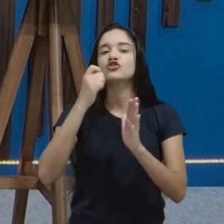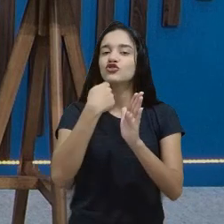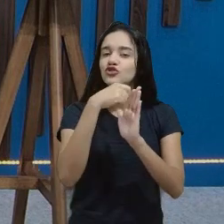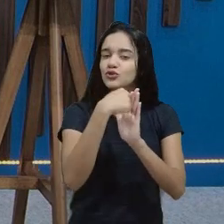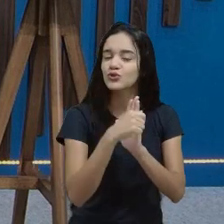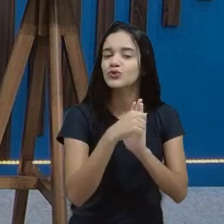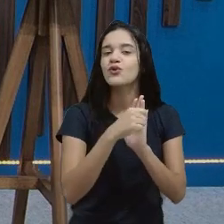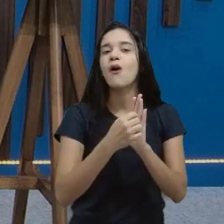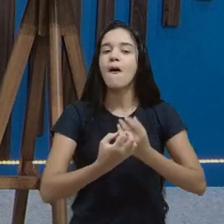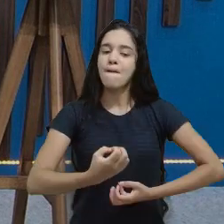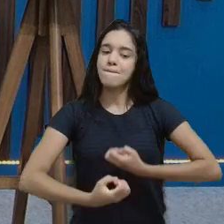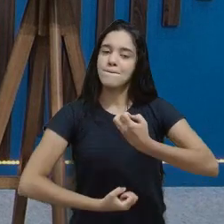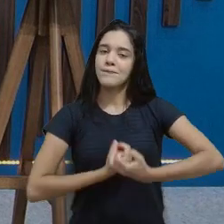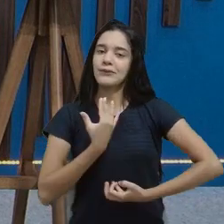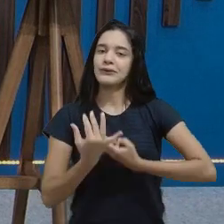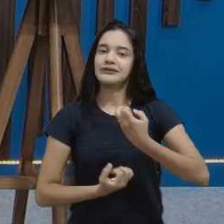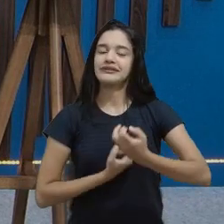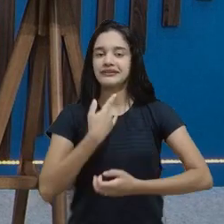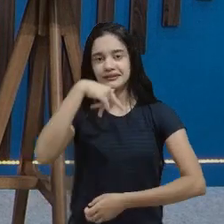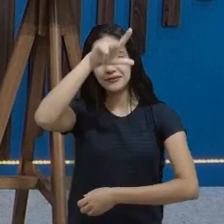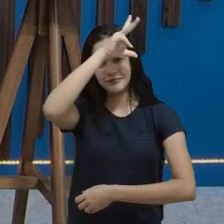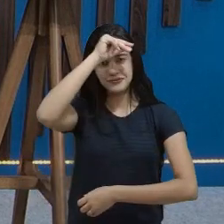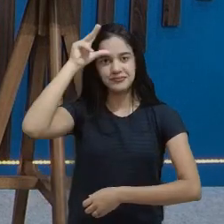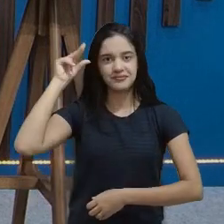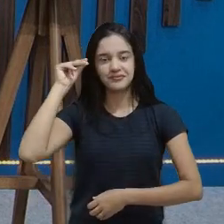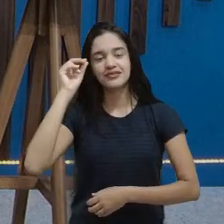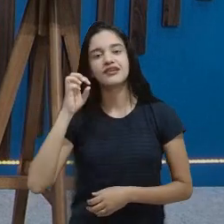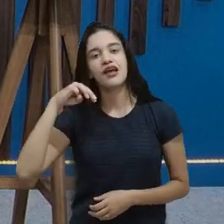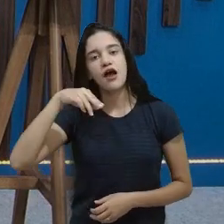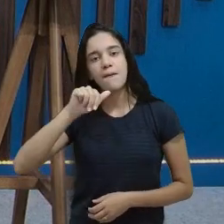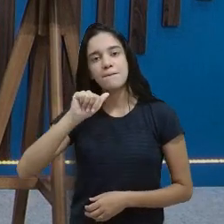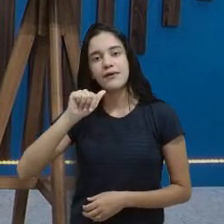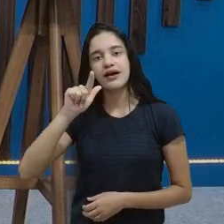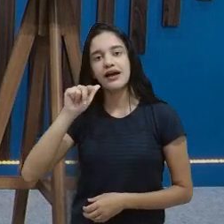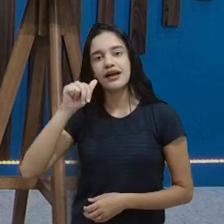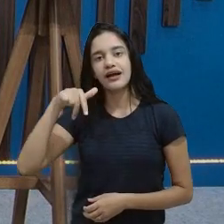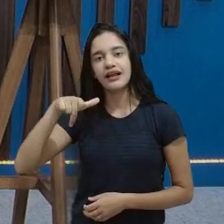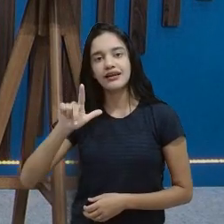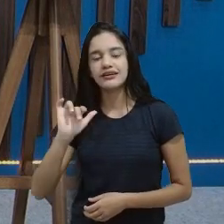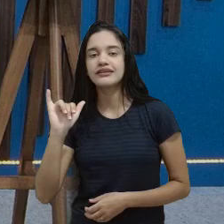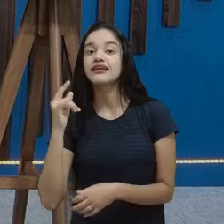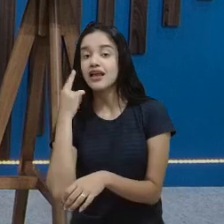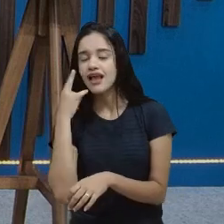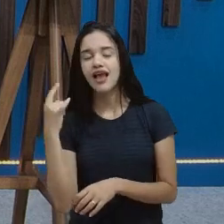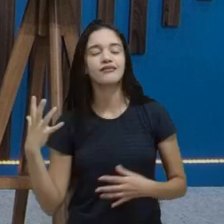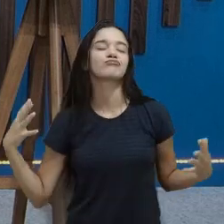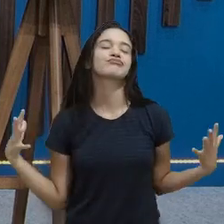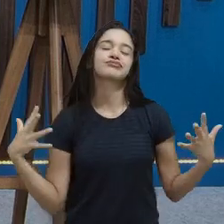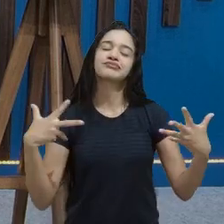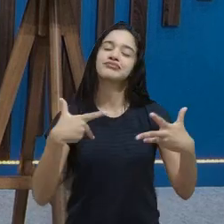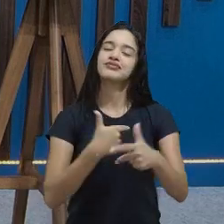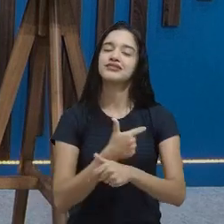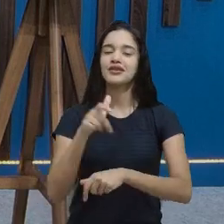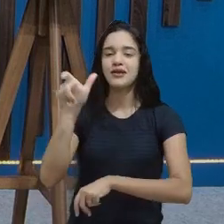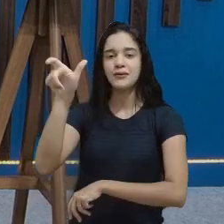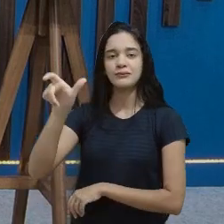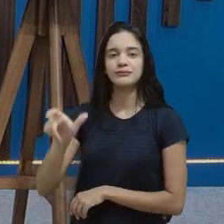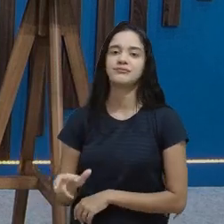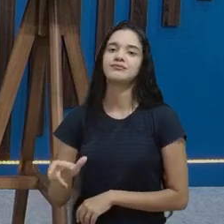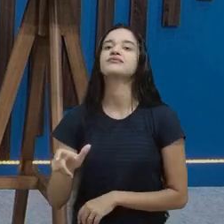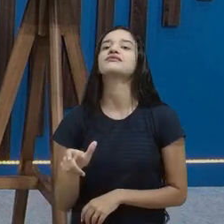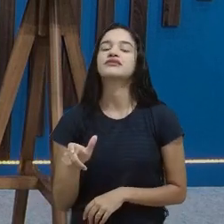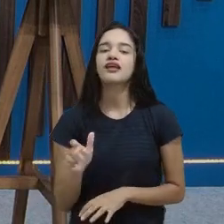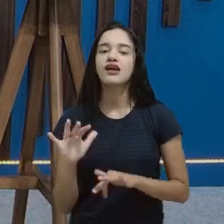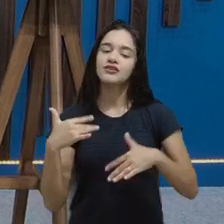escritora, poetisa da nossa rede municipal, Magali Ribeiro. É incrível, alguém, não é, de